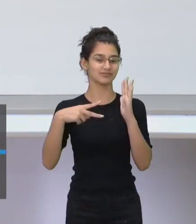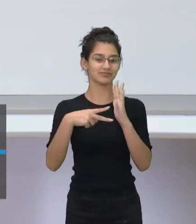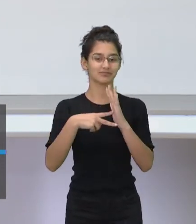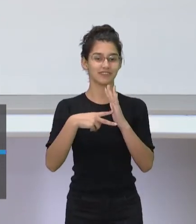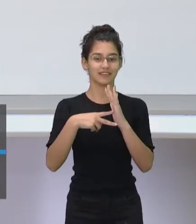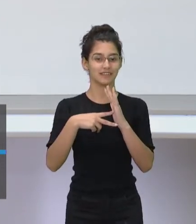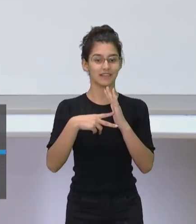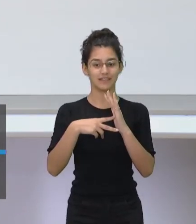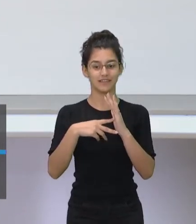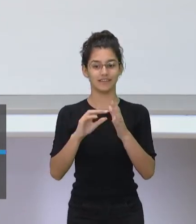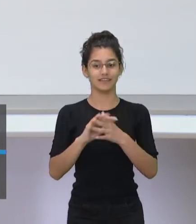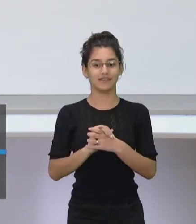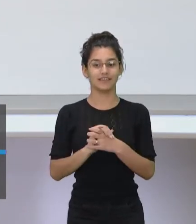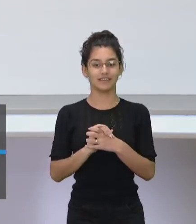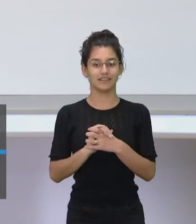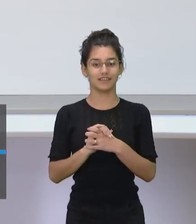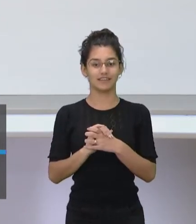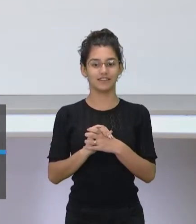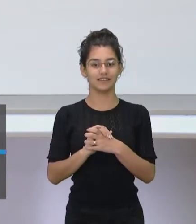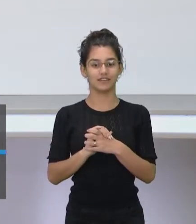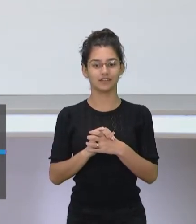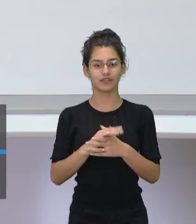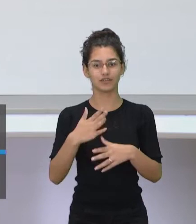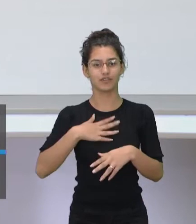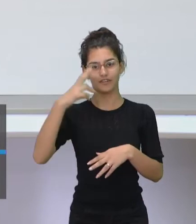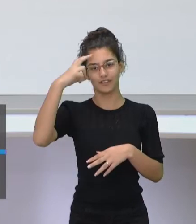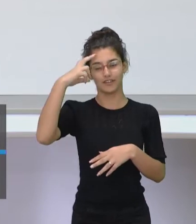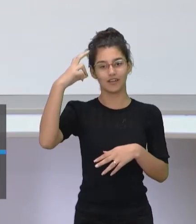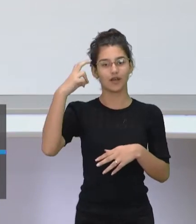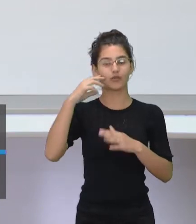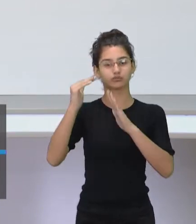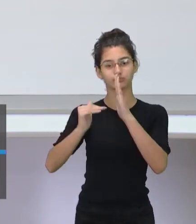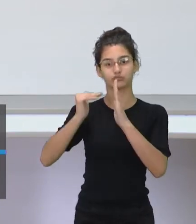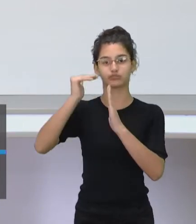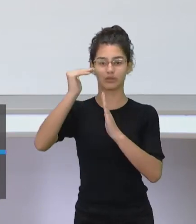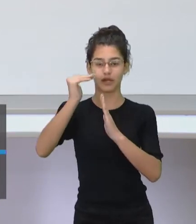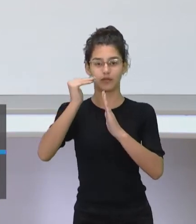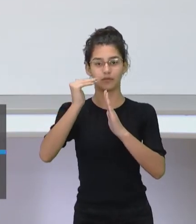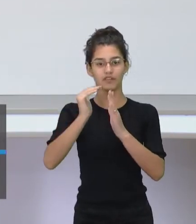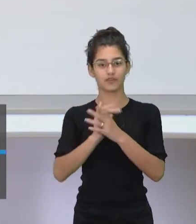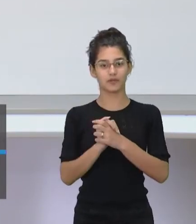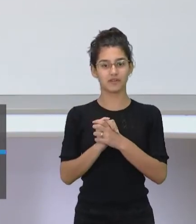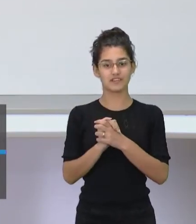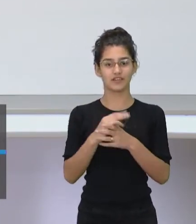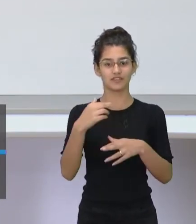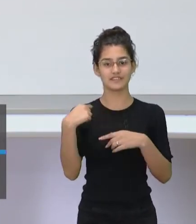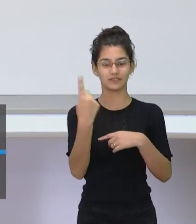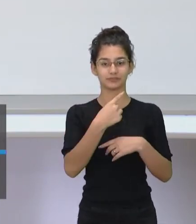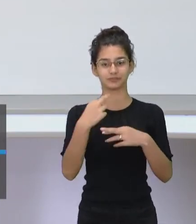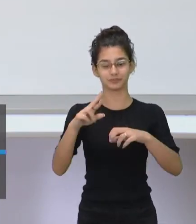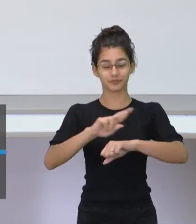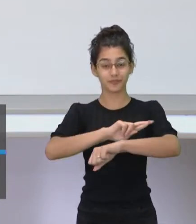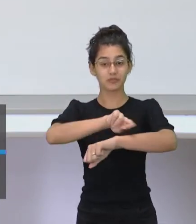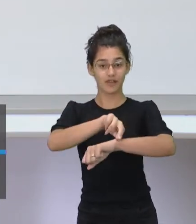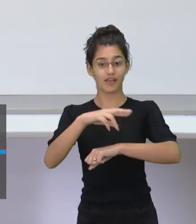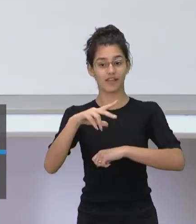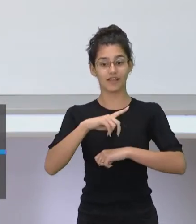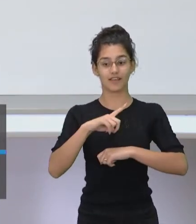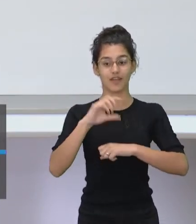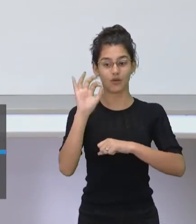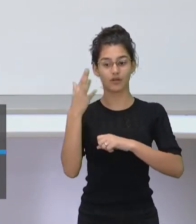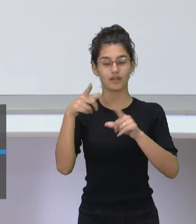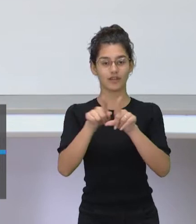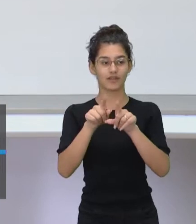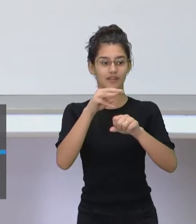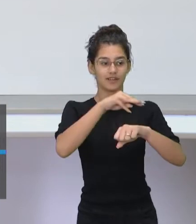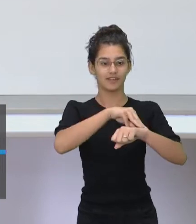significado de que a minha cultura é superior, nós somos uma raça superior. Isso aconteceu em alguns